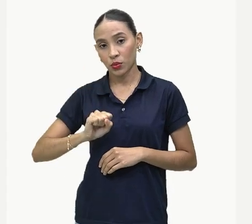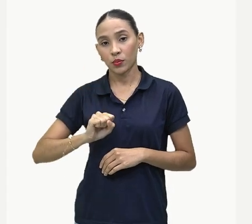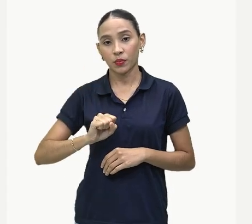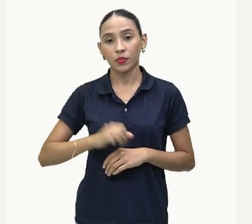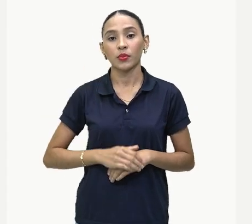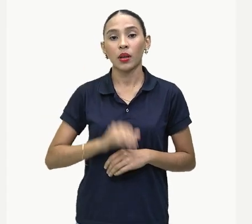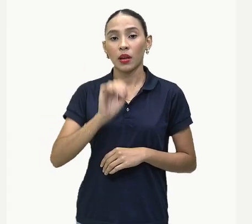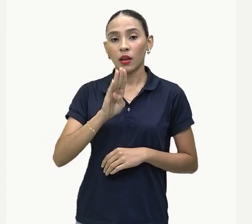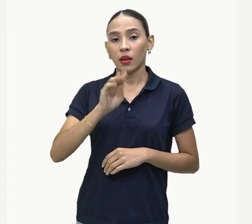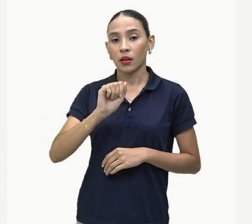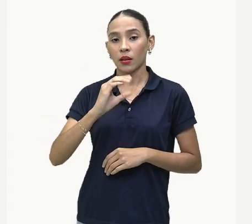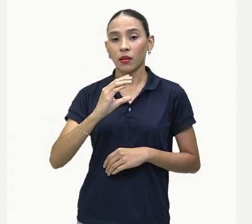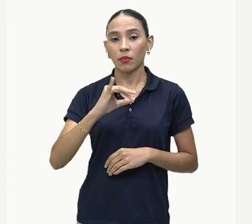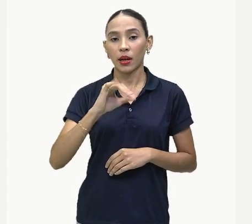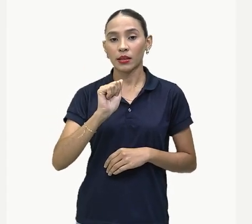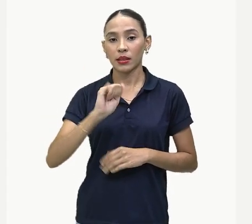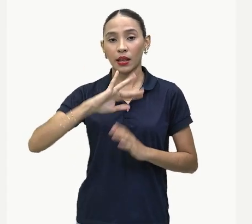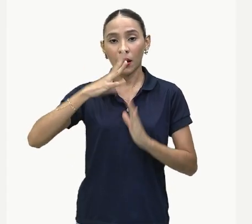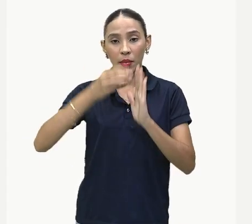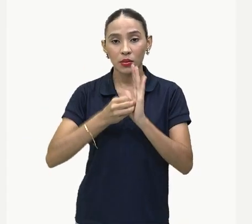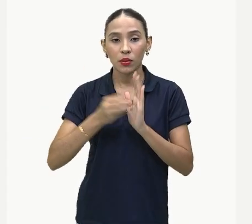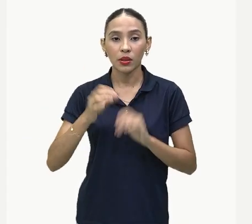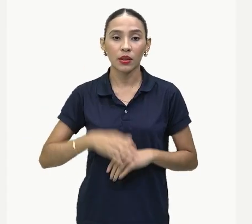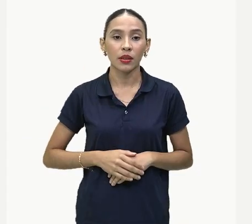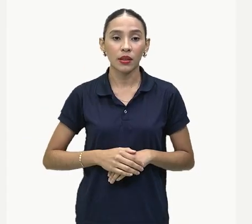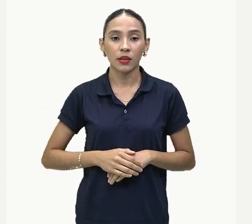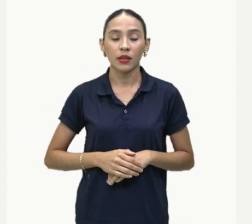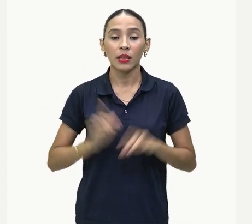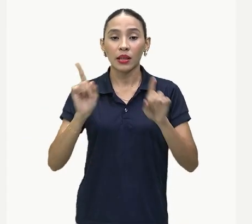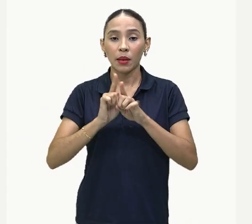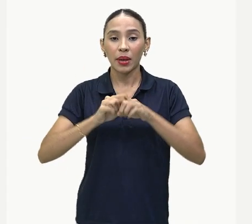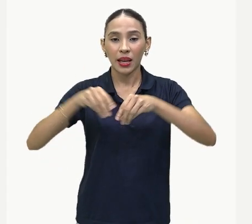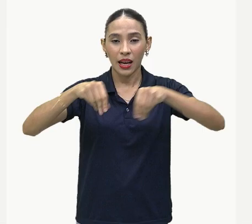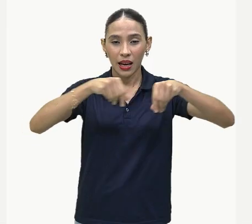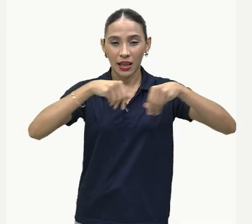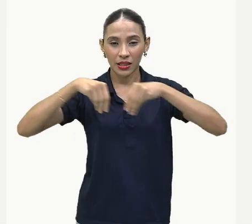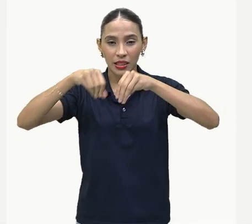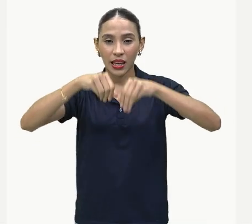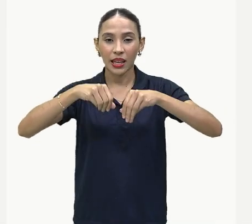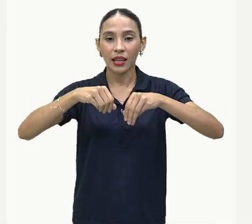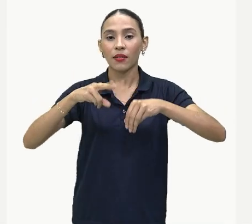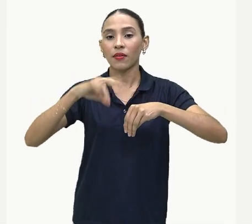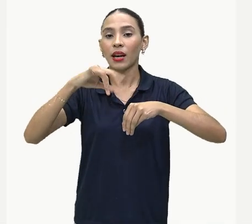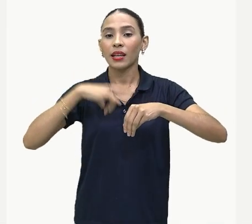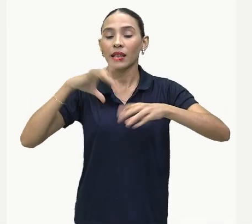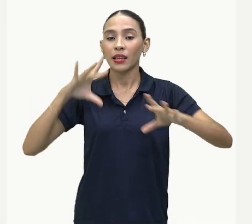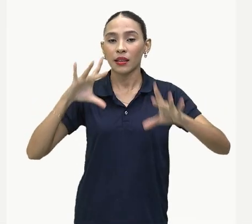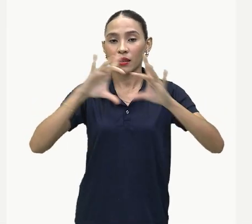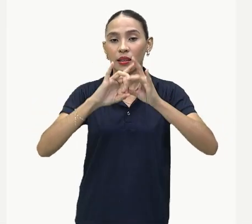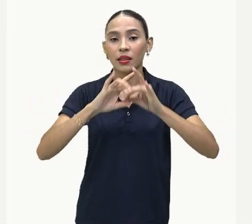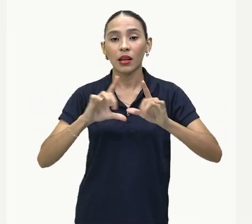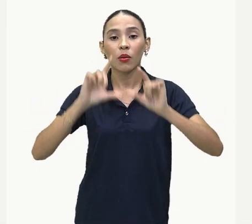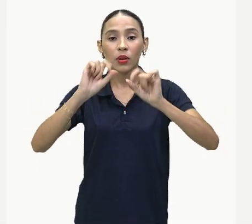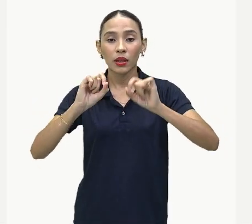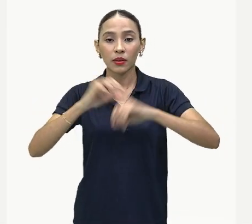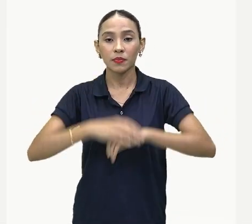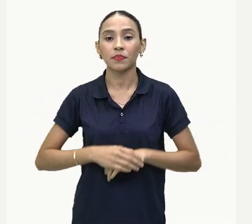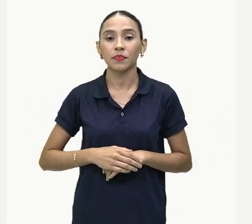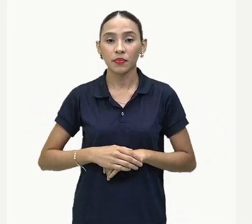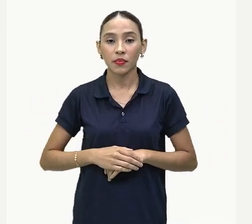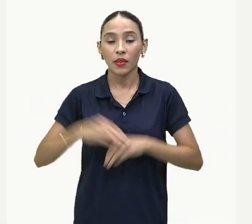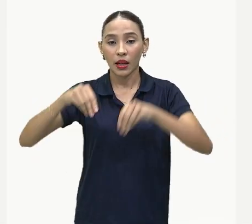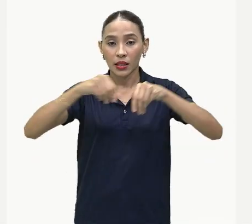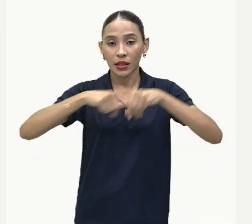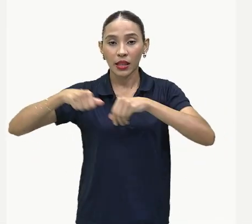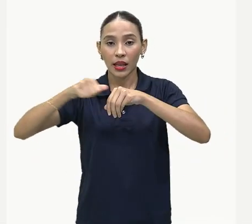bacia amazônica. E as terras da depressão sul-amazônica, ela está intercalada com as